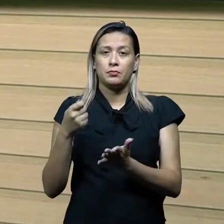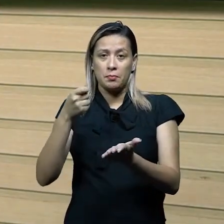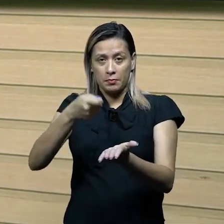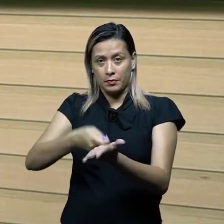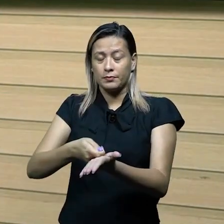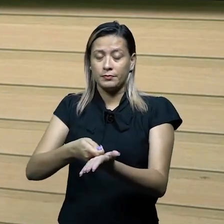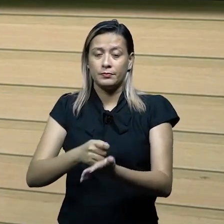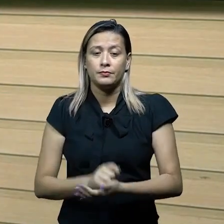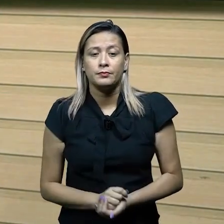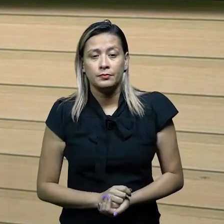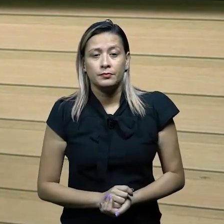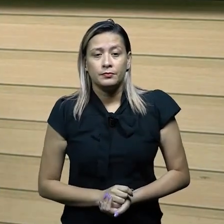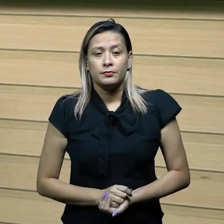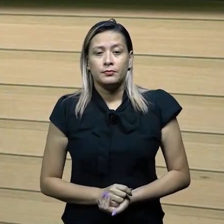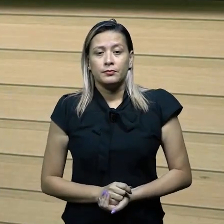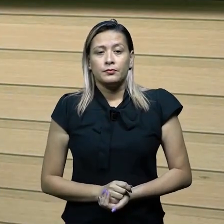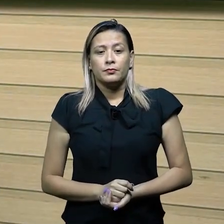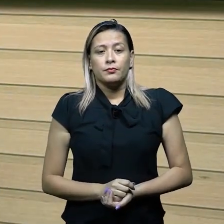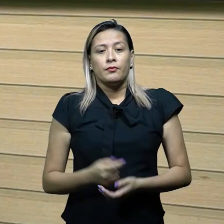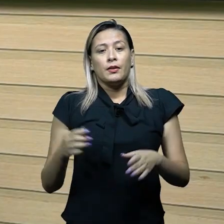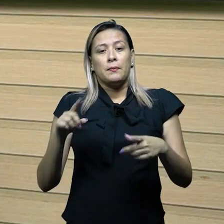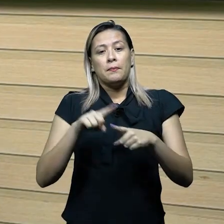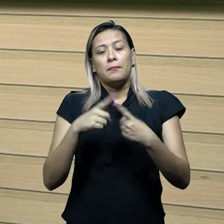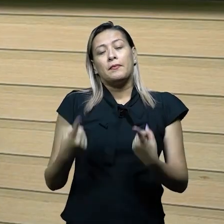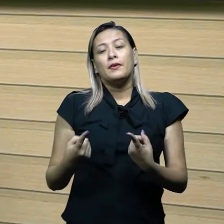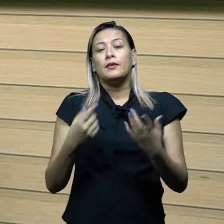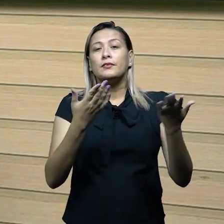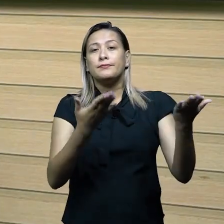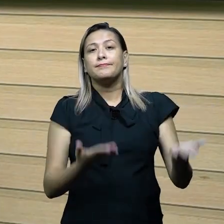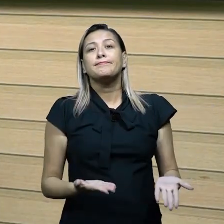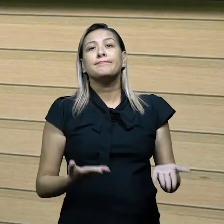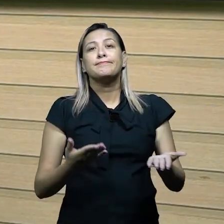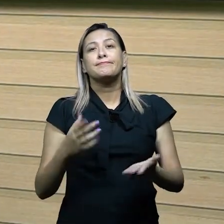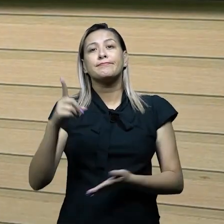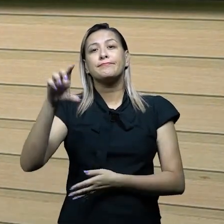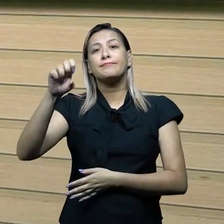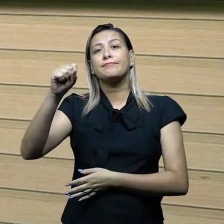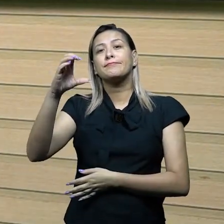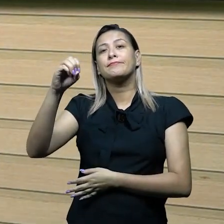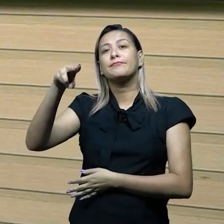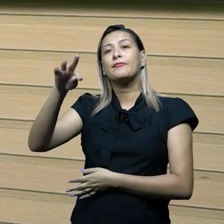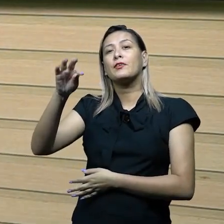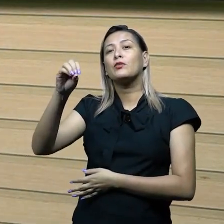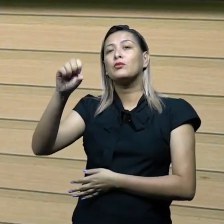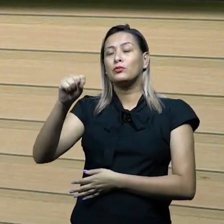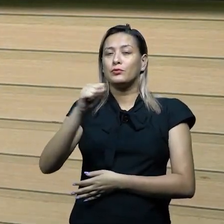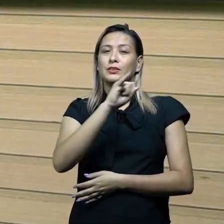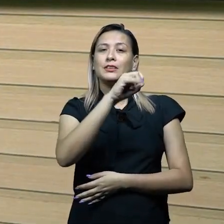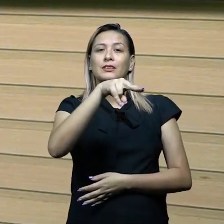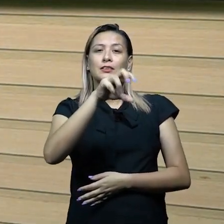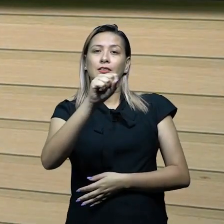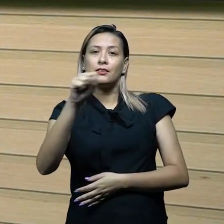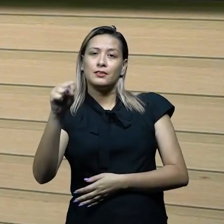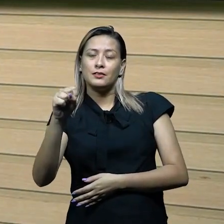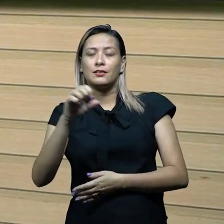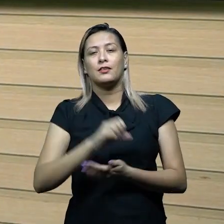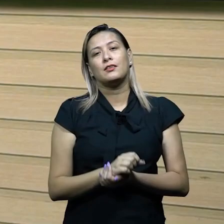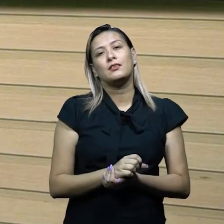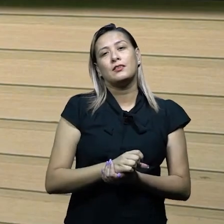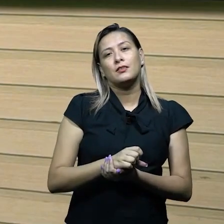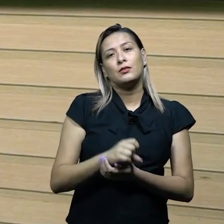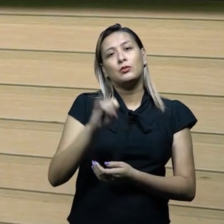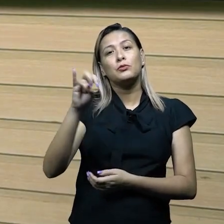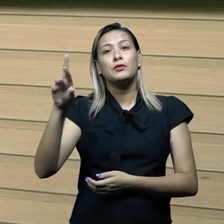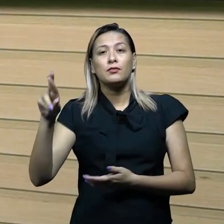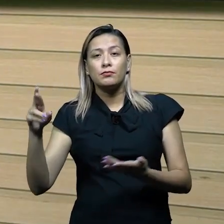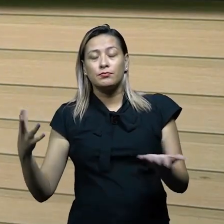a questão da remuneração, eu quero que a gente entenda isso, né? Ter os E os descontos, professor, que está ali escrito ali? É o desconto do INSS,